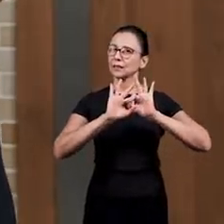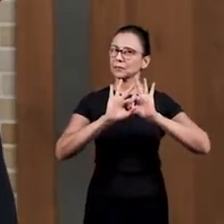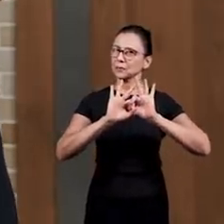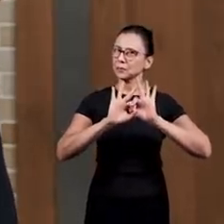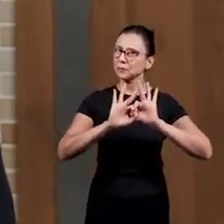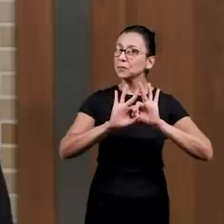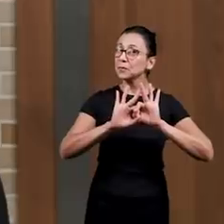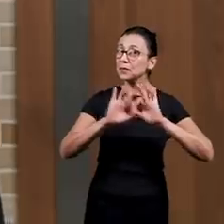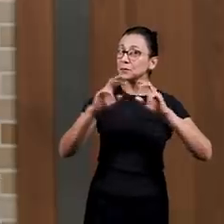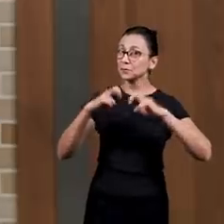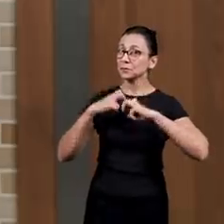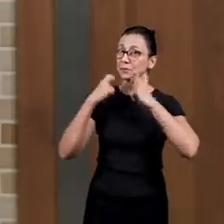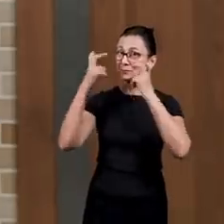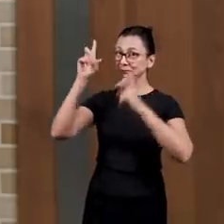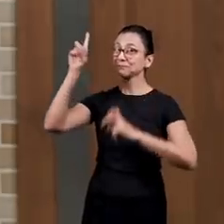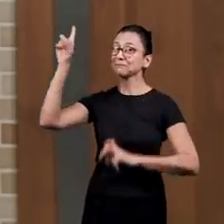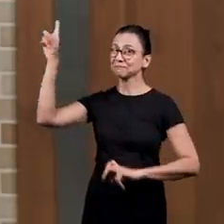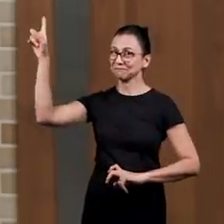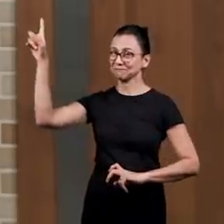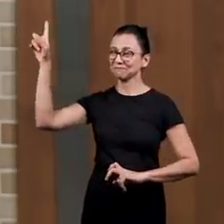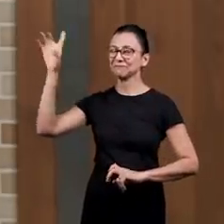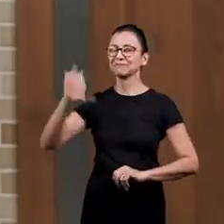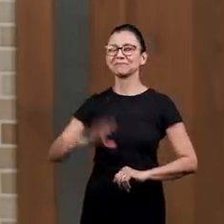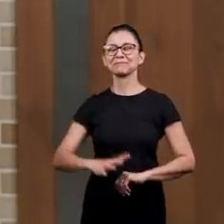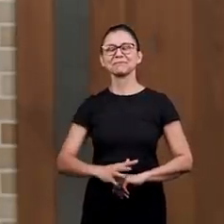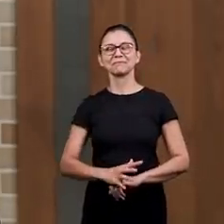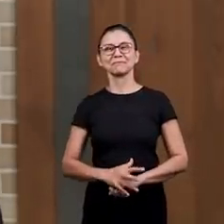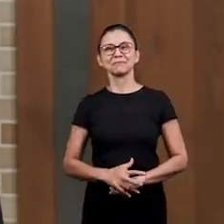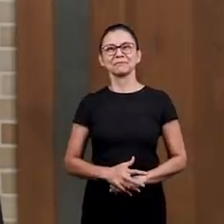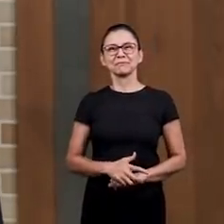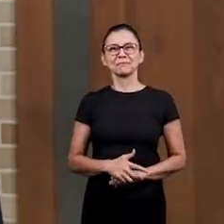fechar os nossos olhos e vamos clamar a Deus.